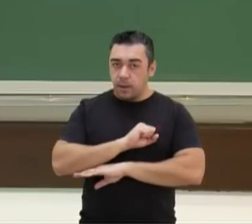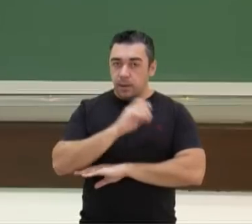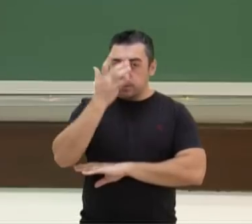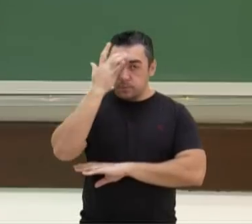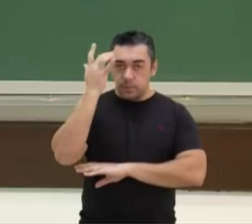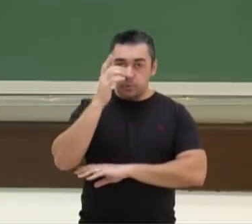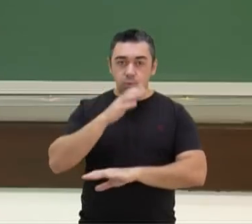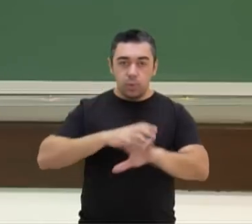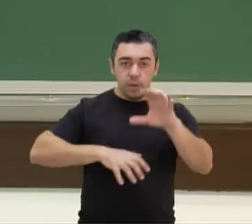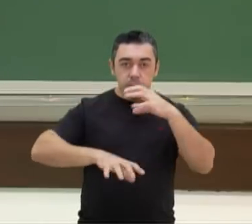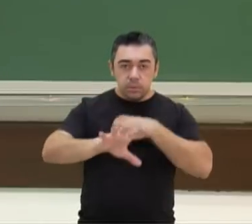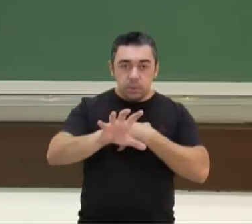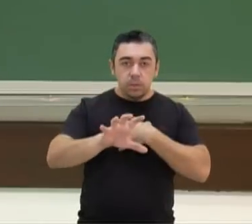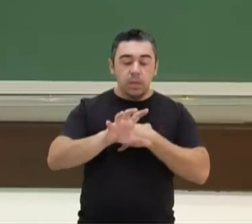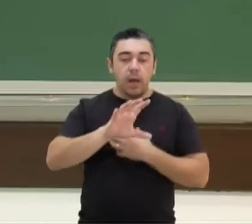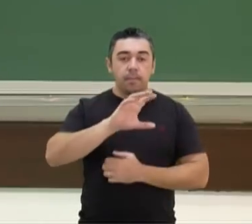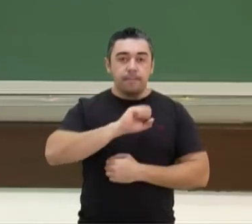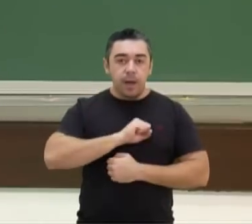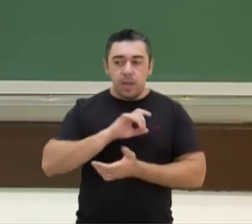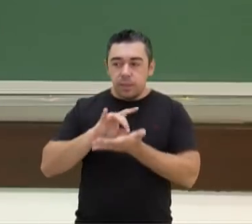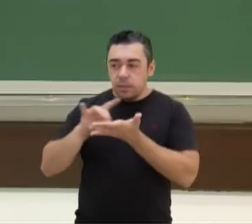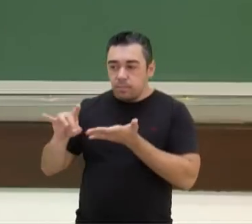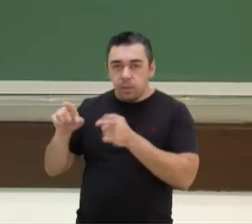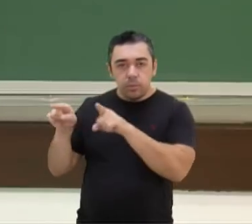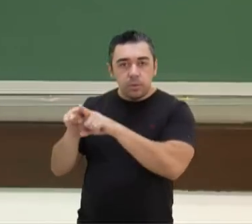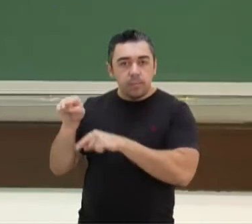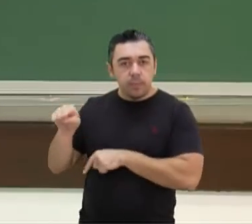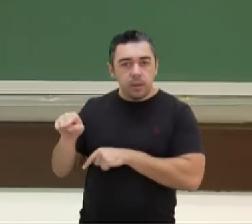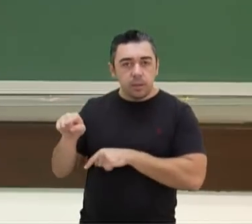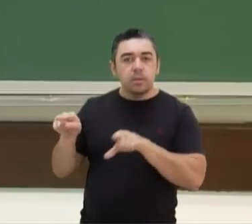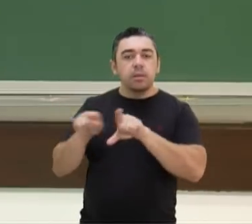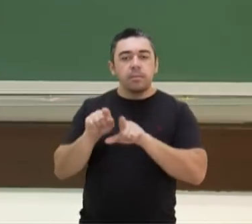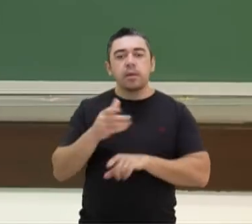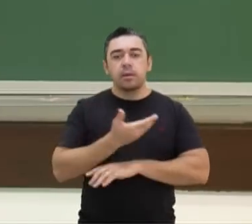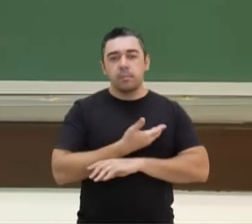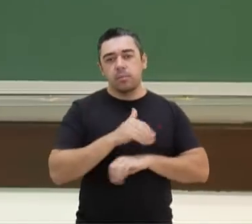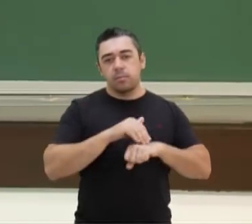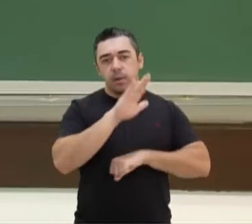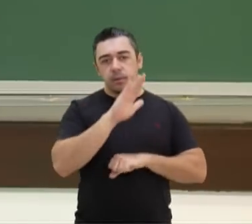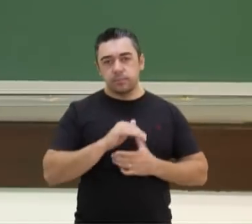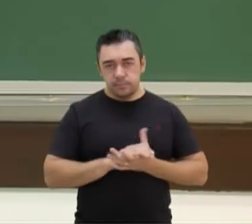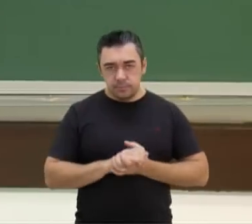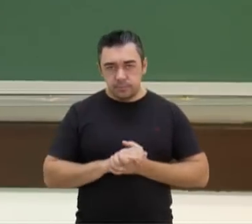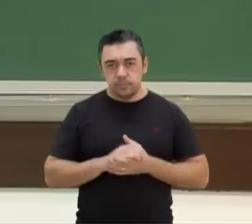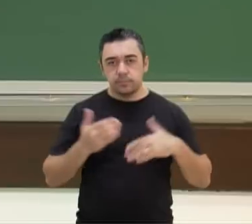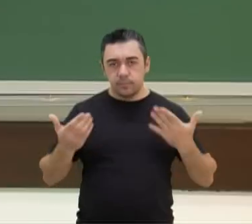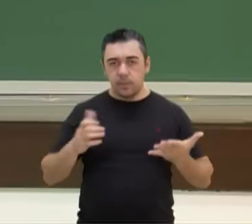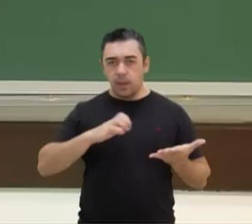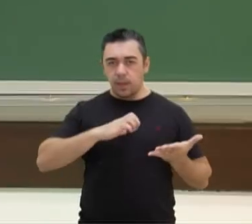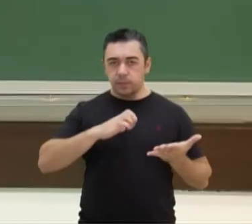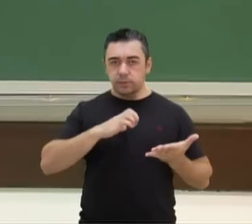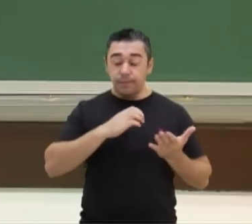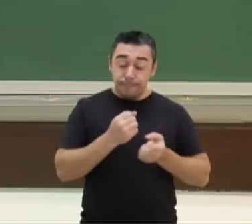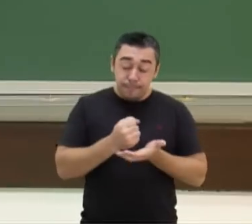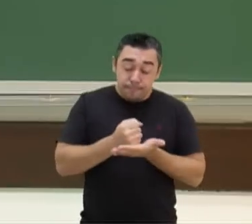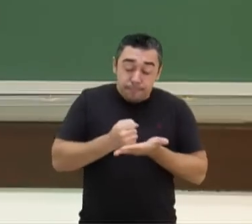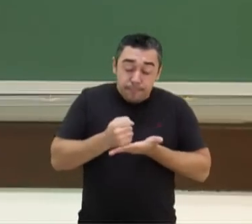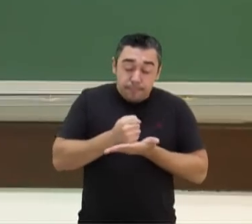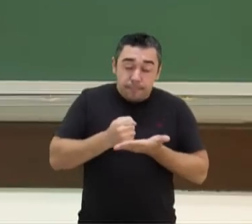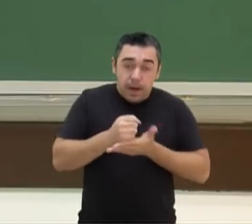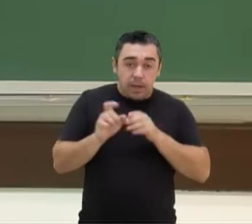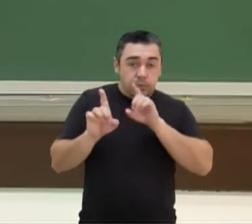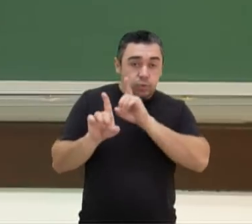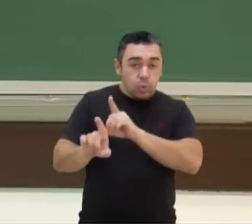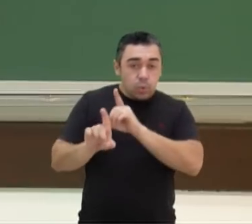e mais ainda os seus amigos. Muito bem, então a resposta correta é princípio ético que se tornou a base da doutrina de